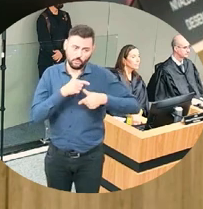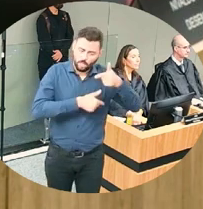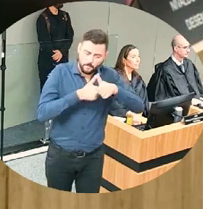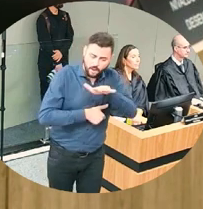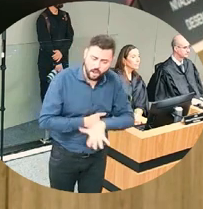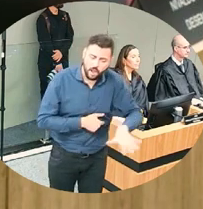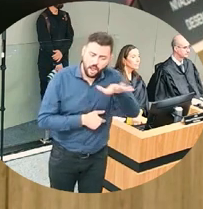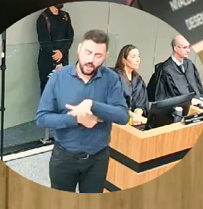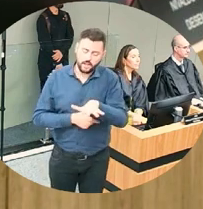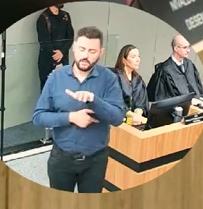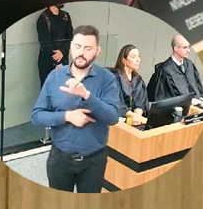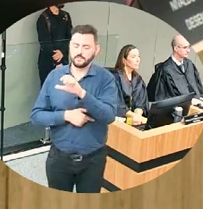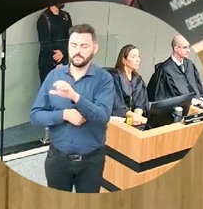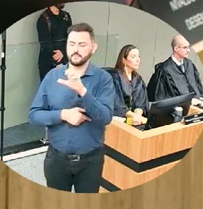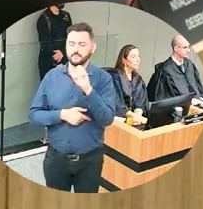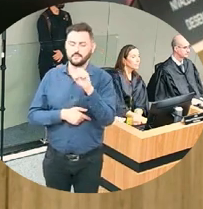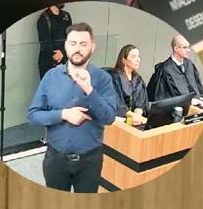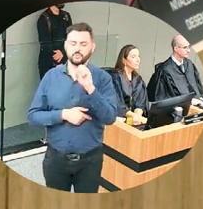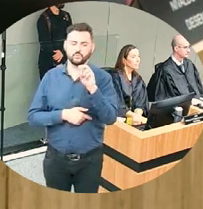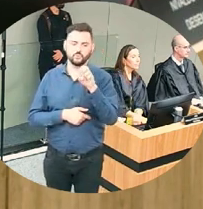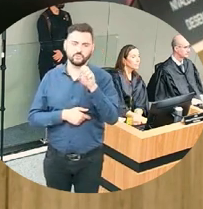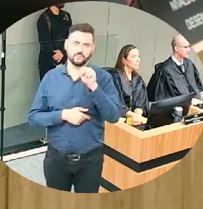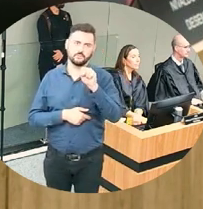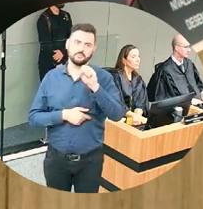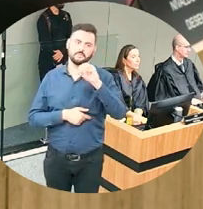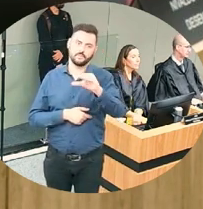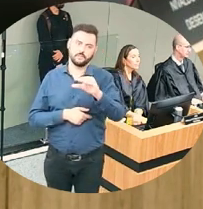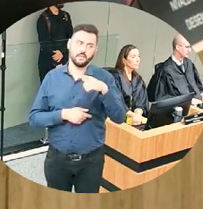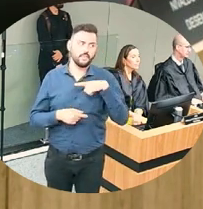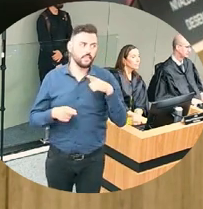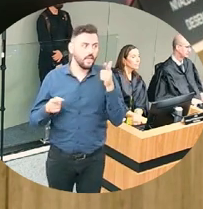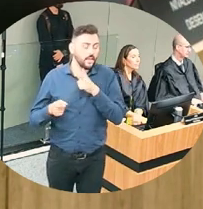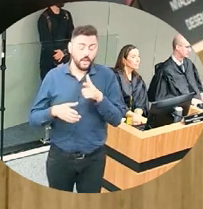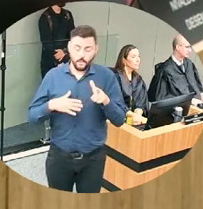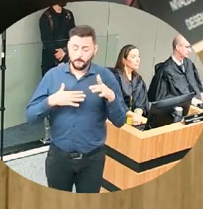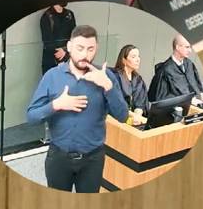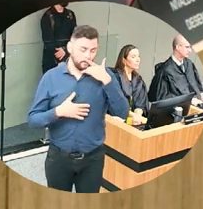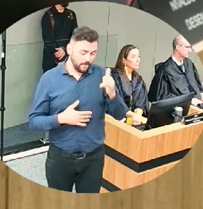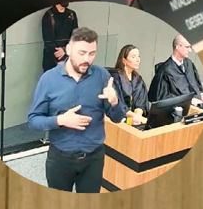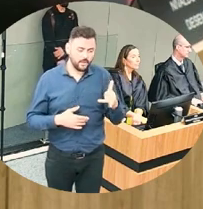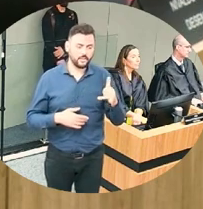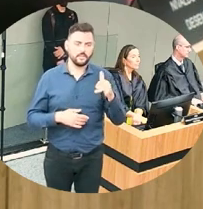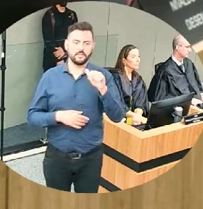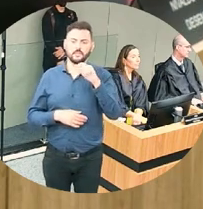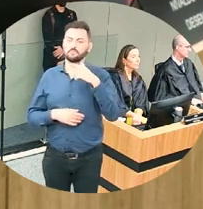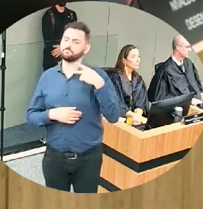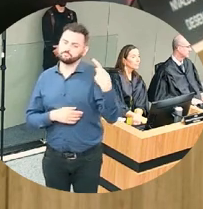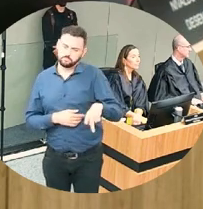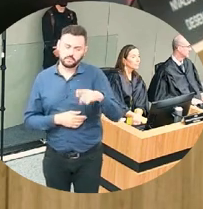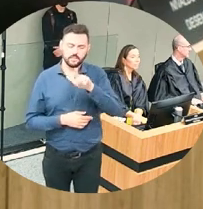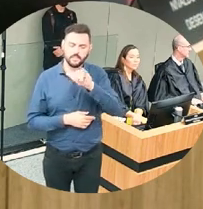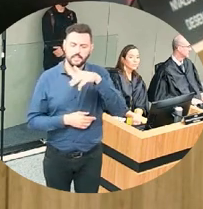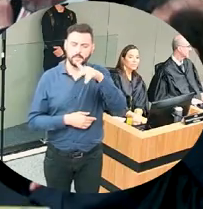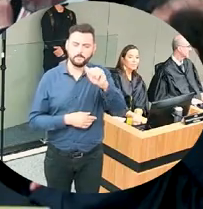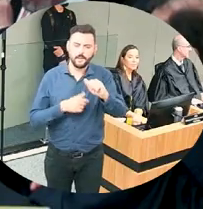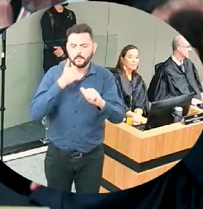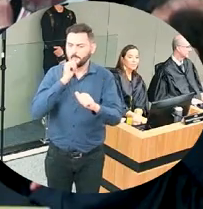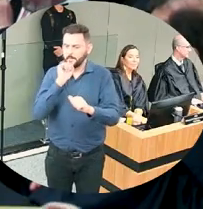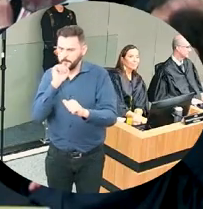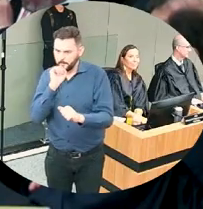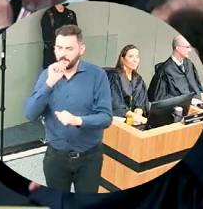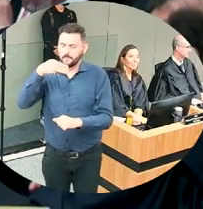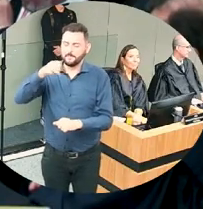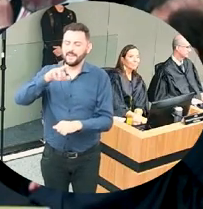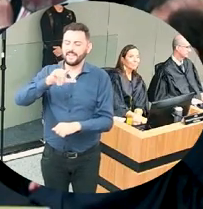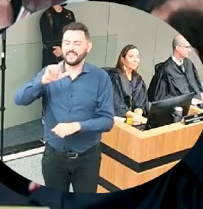trabalho da faculdade de cesusc filho de Claudio nor de Lima ô seu Lima e Maria Francisca Rocha de